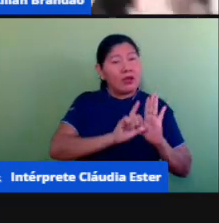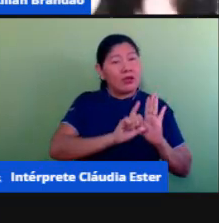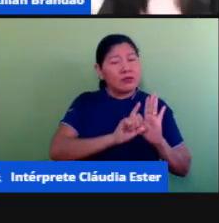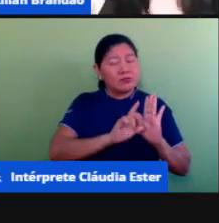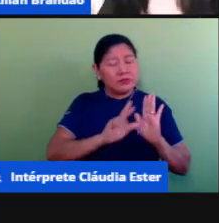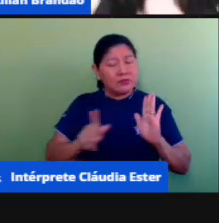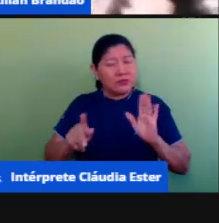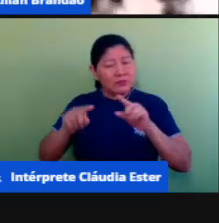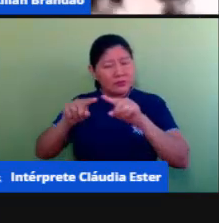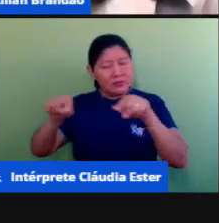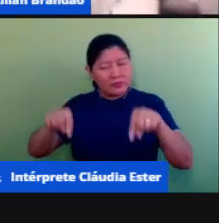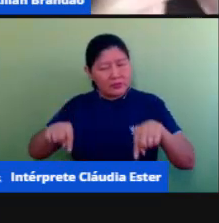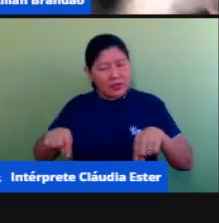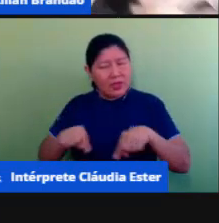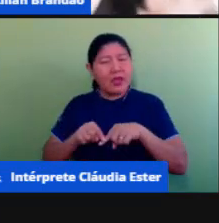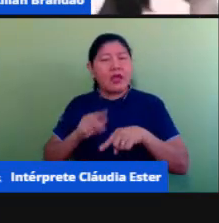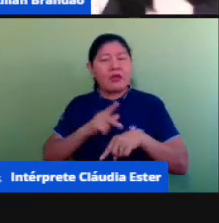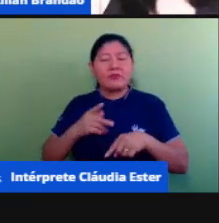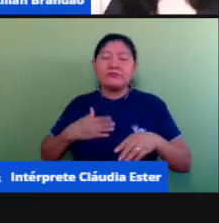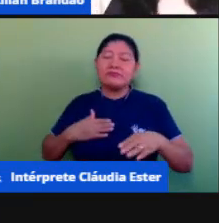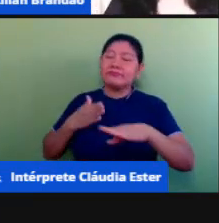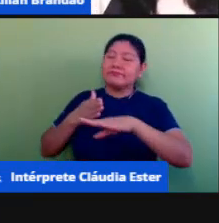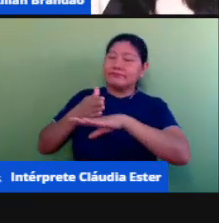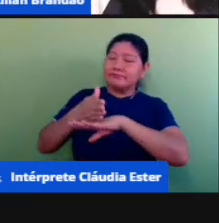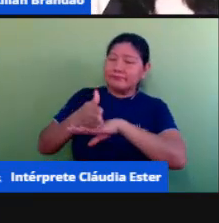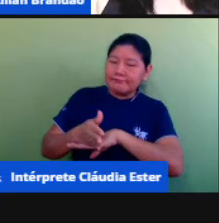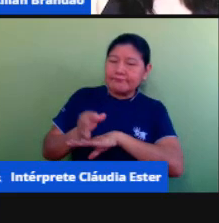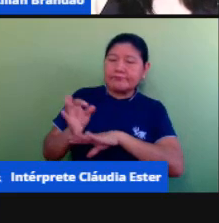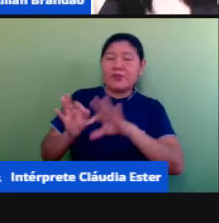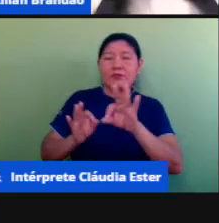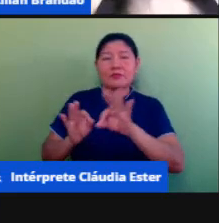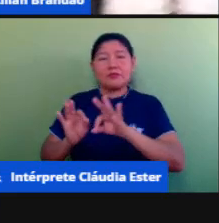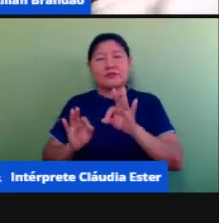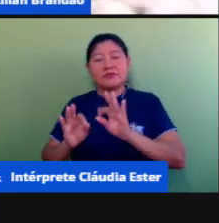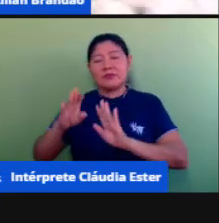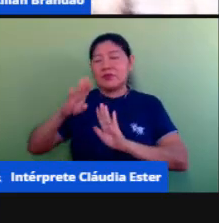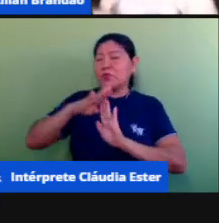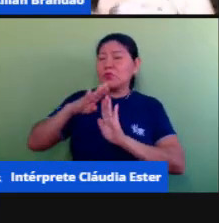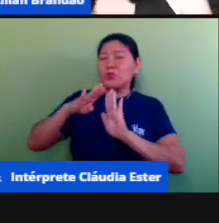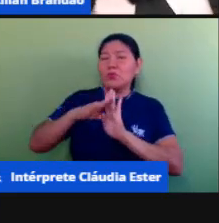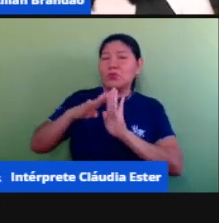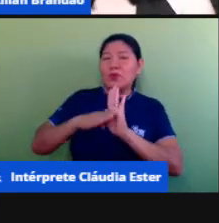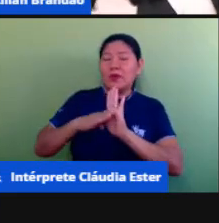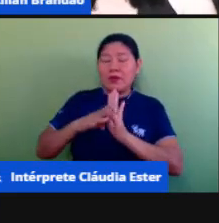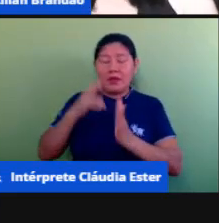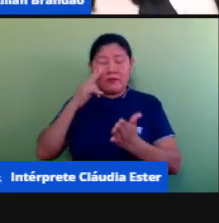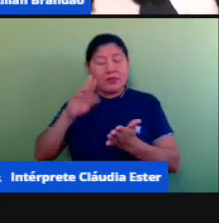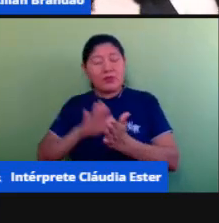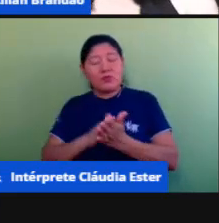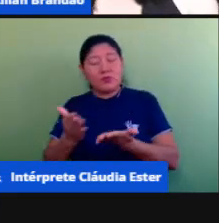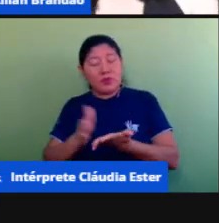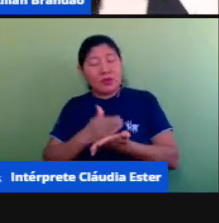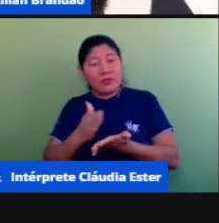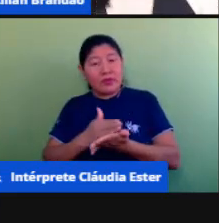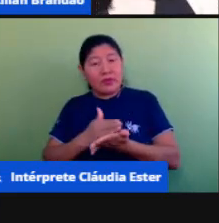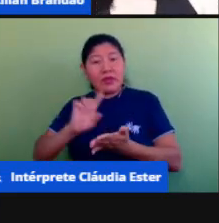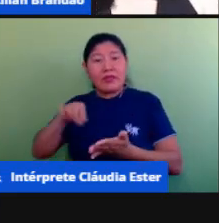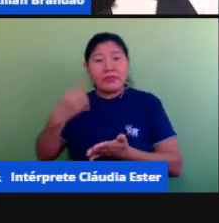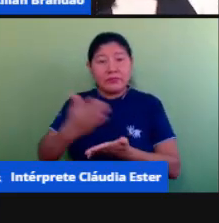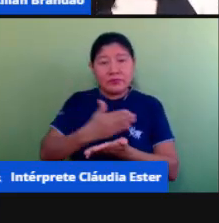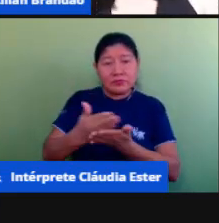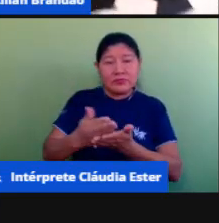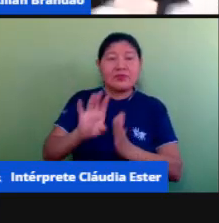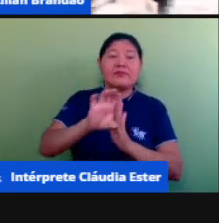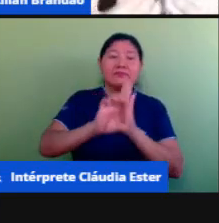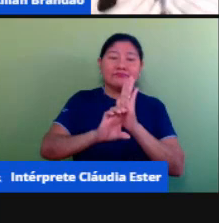tinha uma pauta, tinha um encaminhamento para conduzir com o aluno, antes de entrar com o conteúdo em si. E